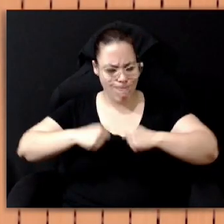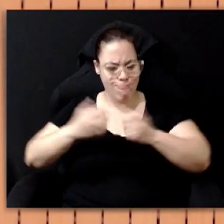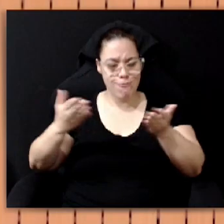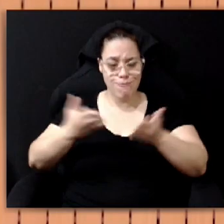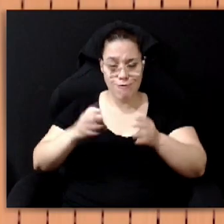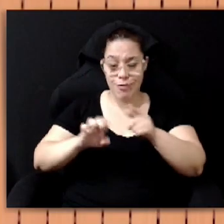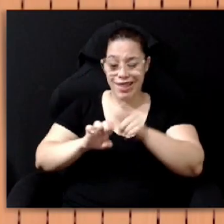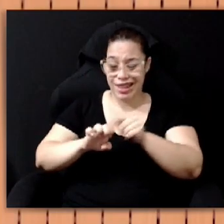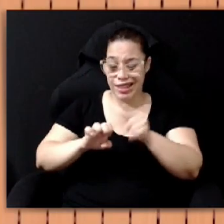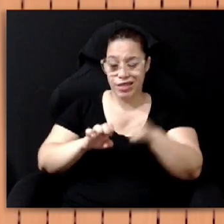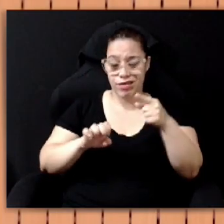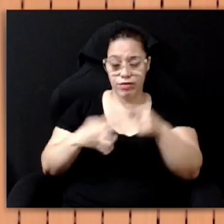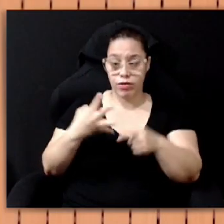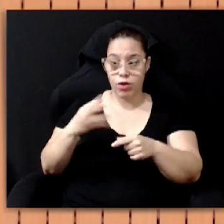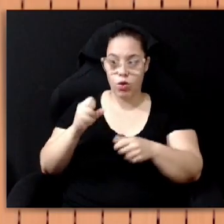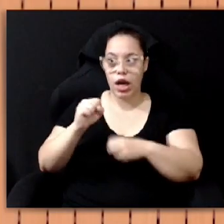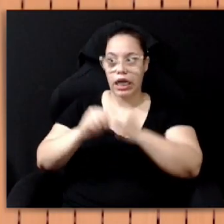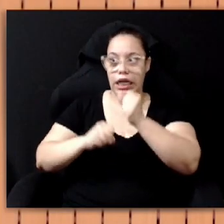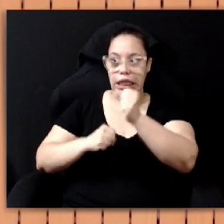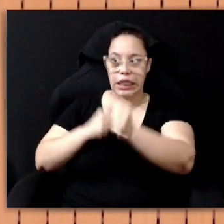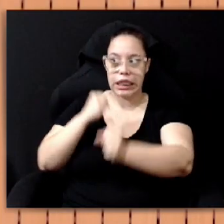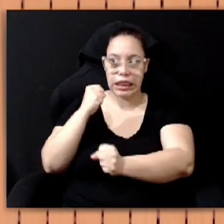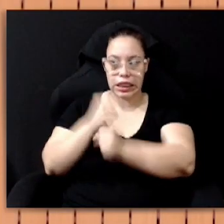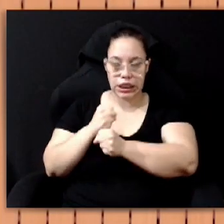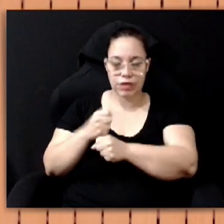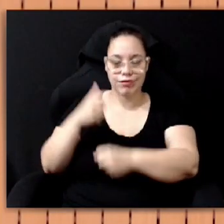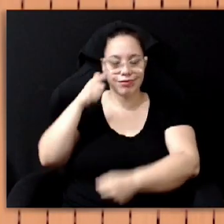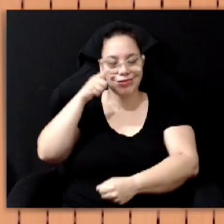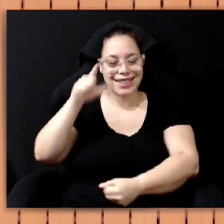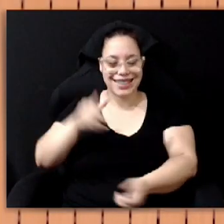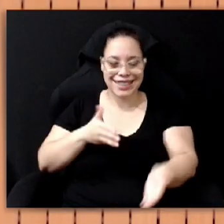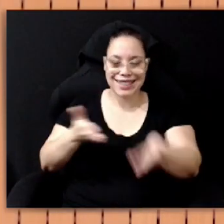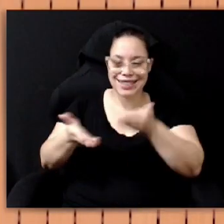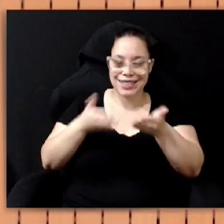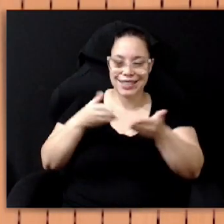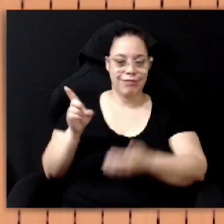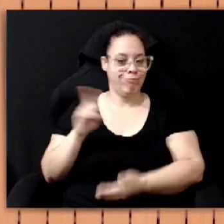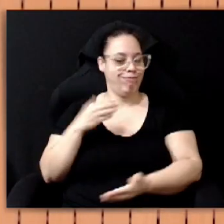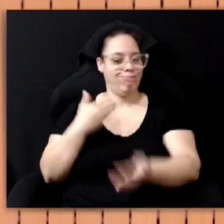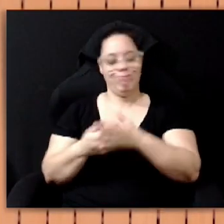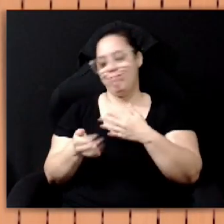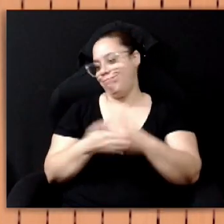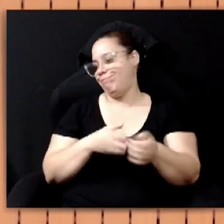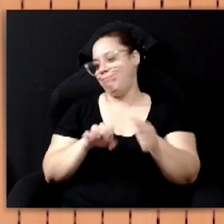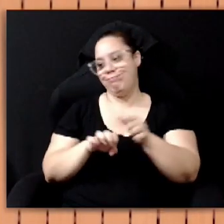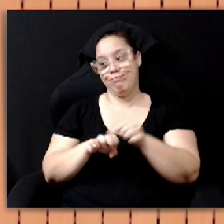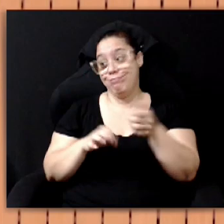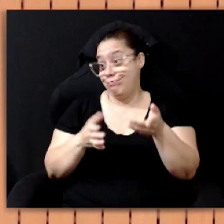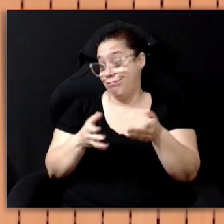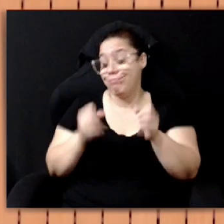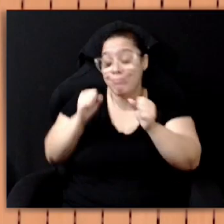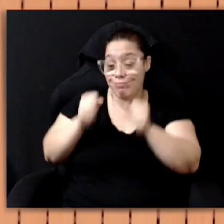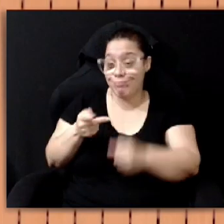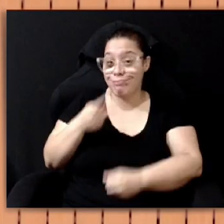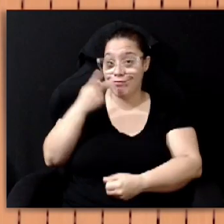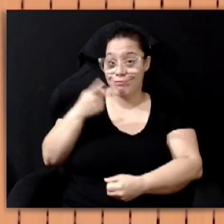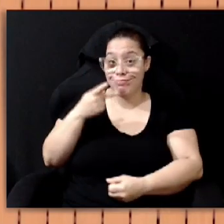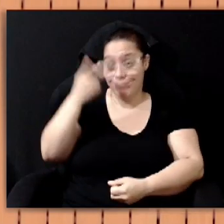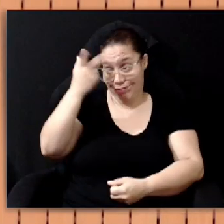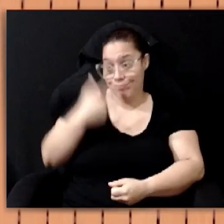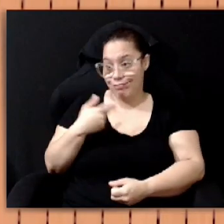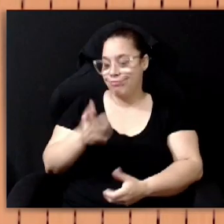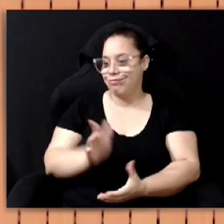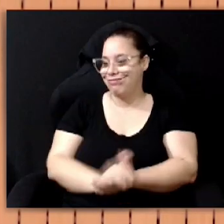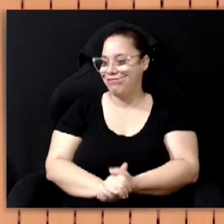ramo há 40 anos e consegue se manter, não é qualquer empresário, né? E aí eu posso falar do meu testemunho,